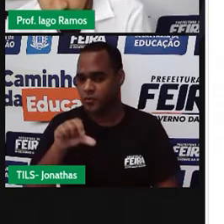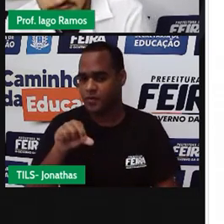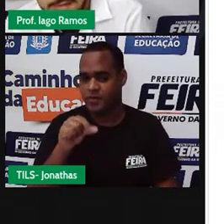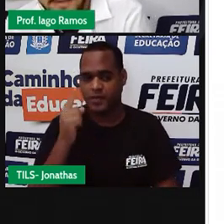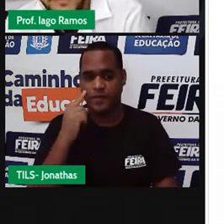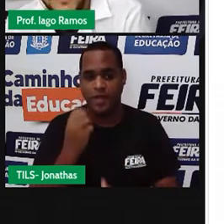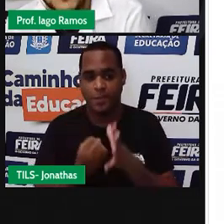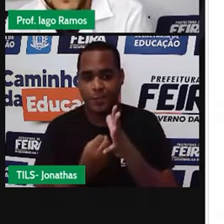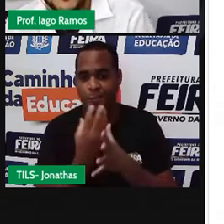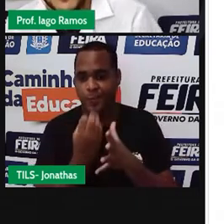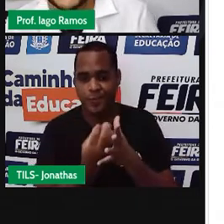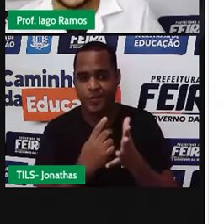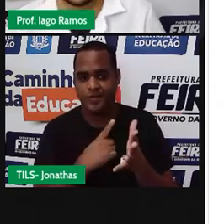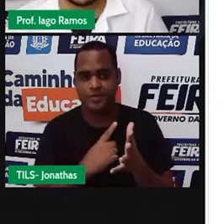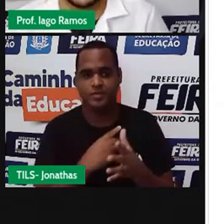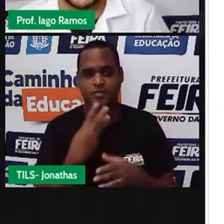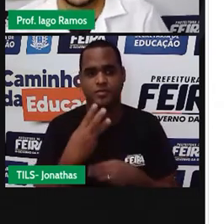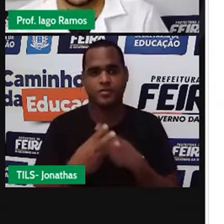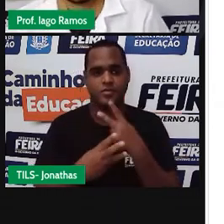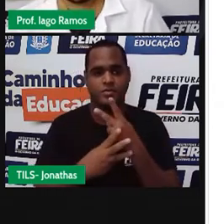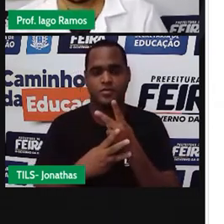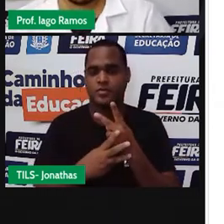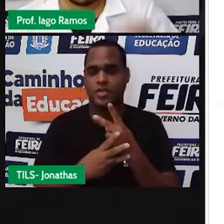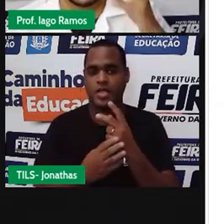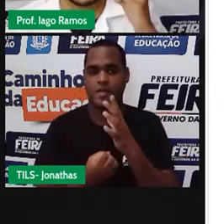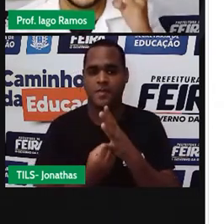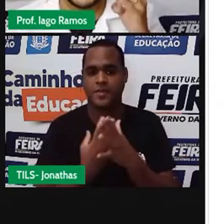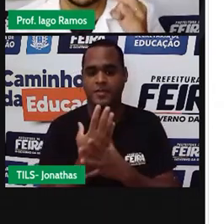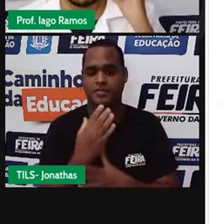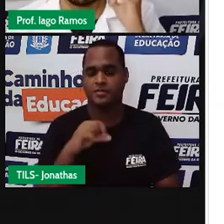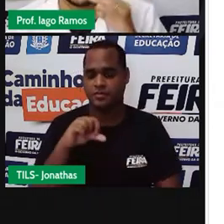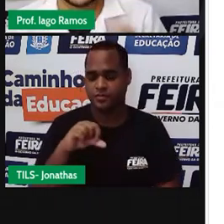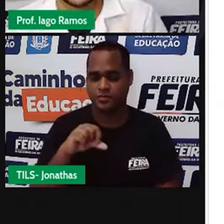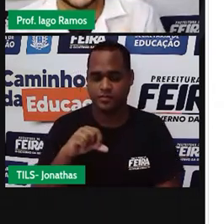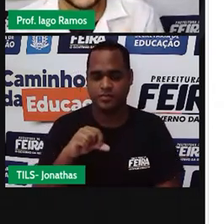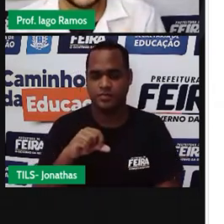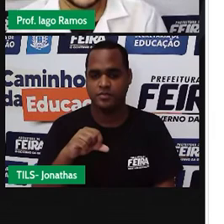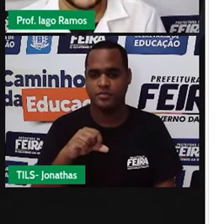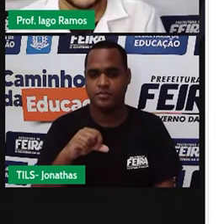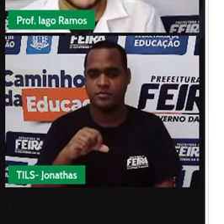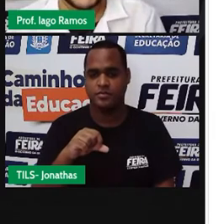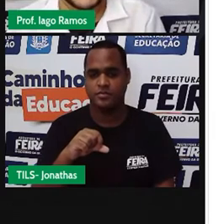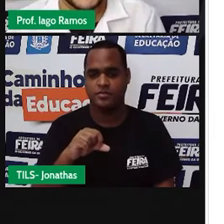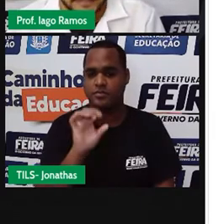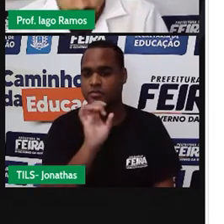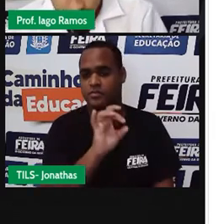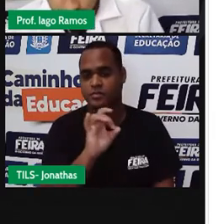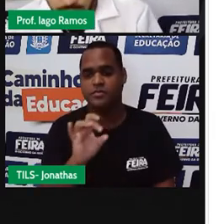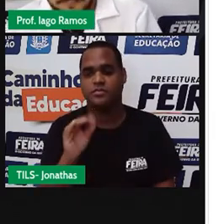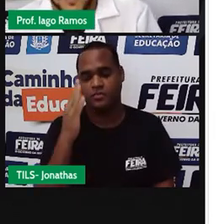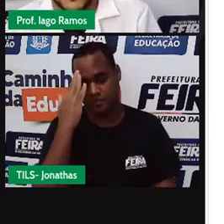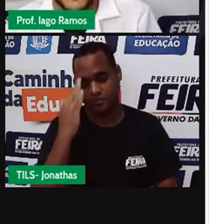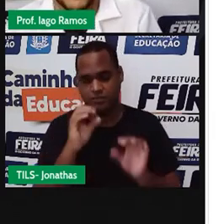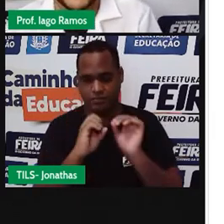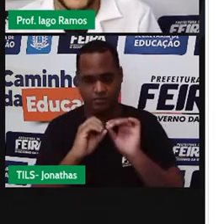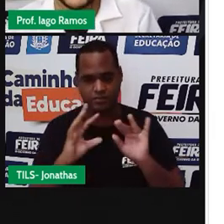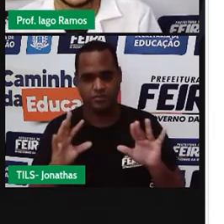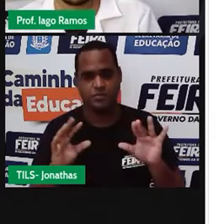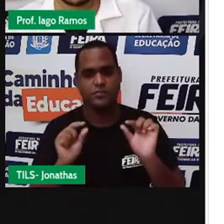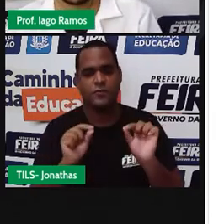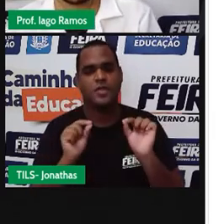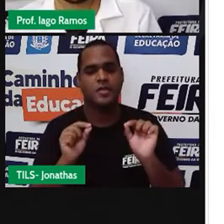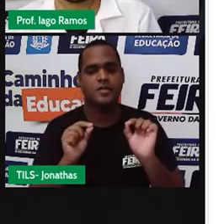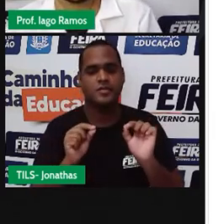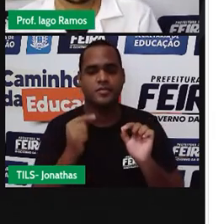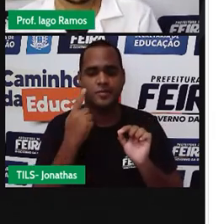eles elevado a 2 e vai aparecer 19 vou fazer um passo de cada vez para você entender então vamos ver onde